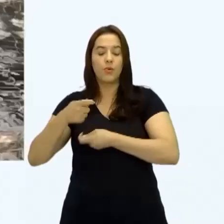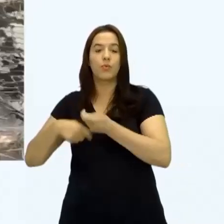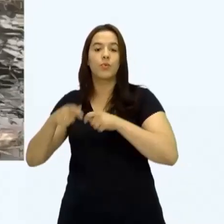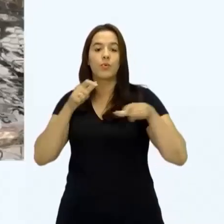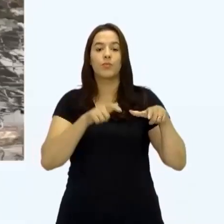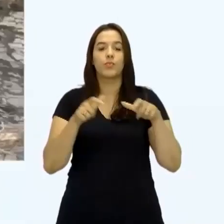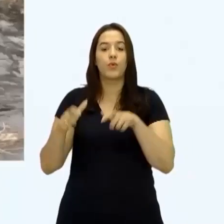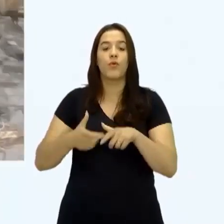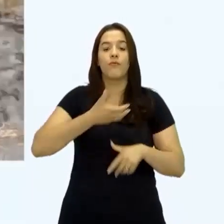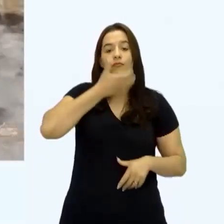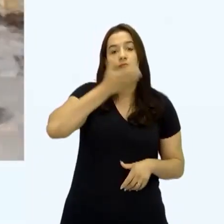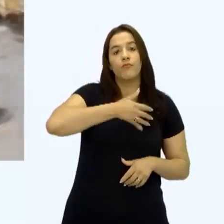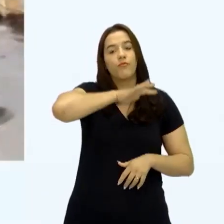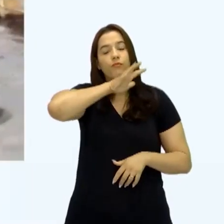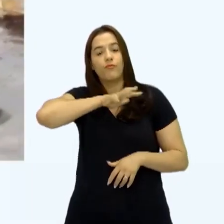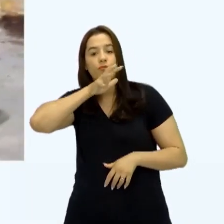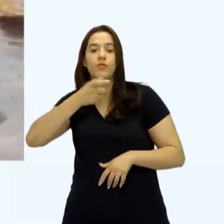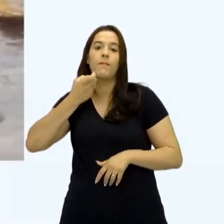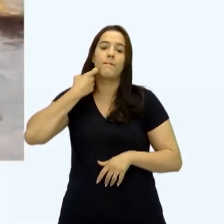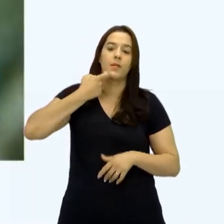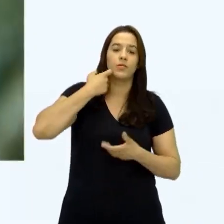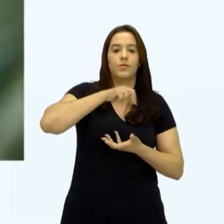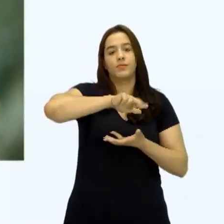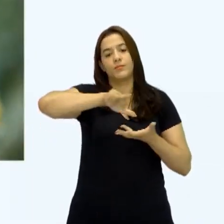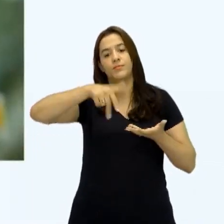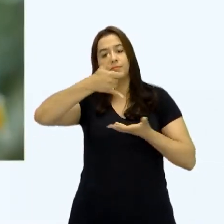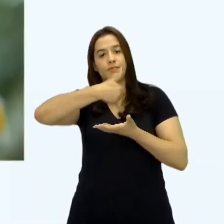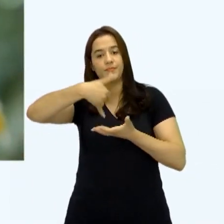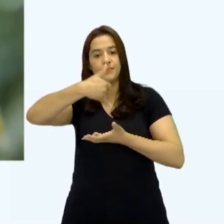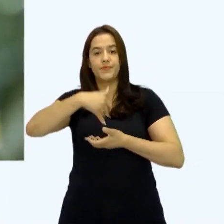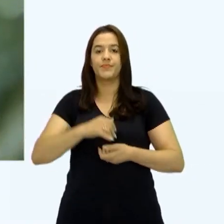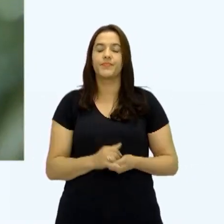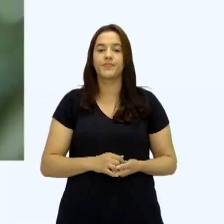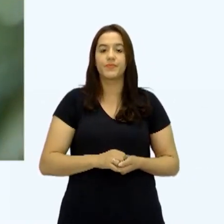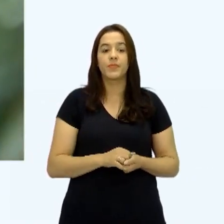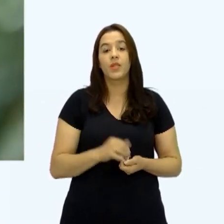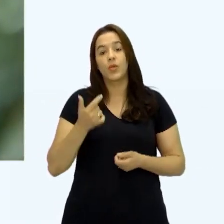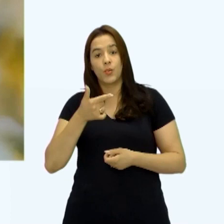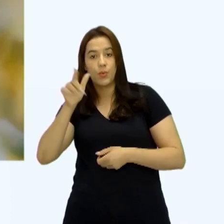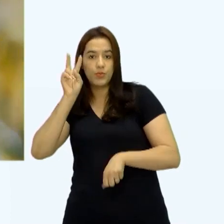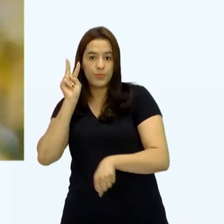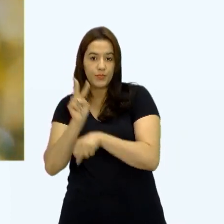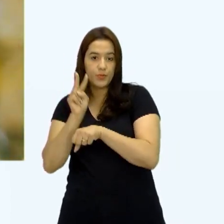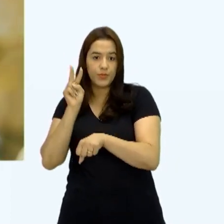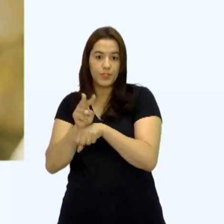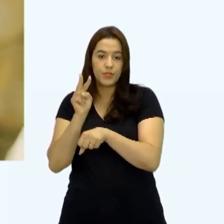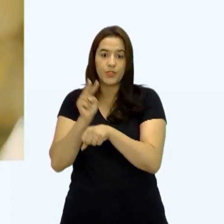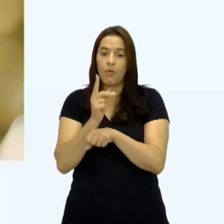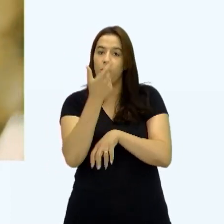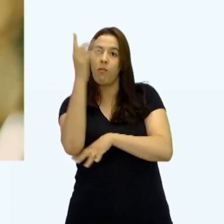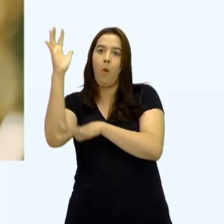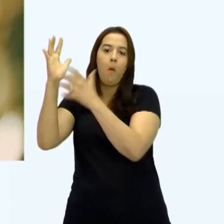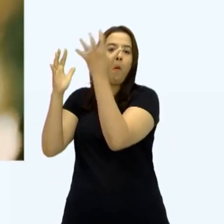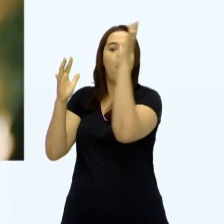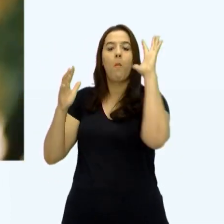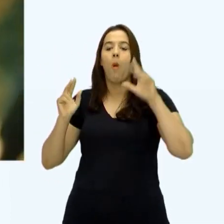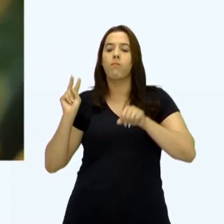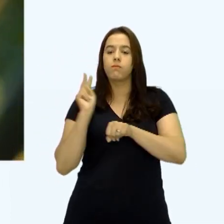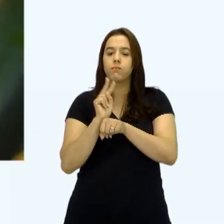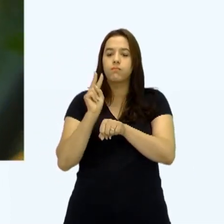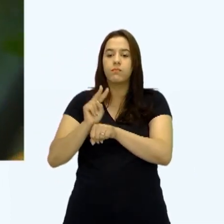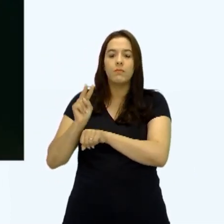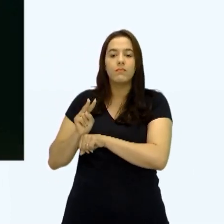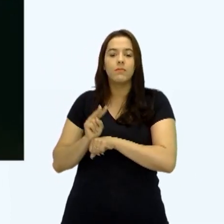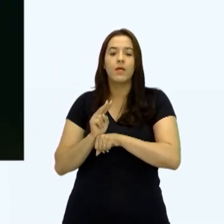coletando frutas, óleos e peixes. Já as unidades de proteção integral, como os parques nacionais e as estações